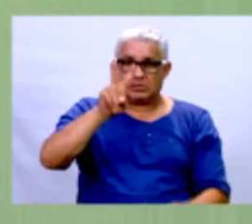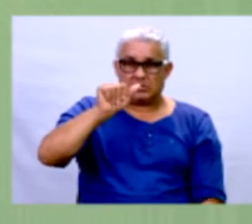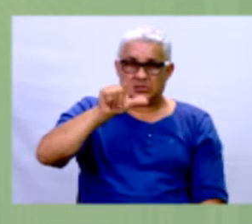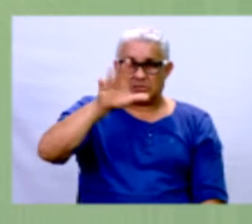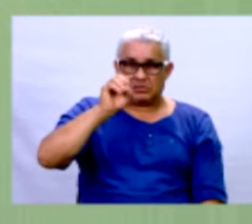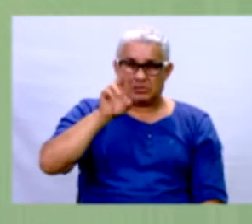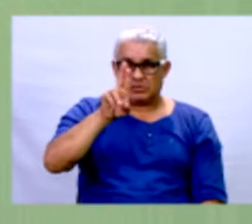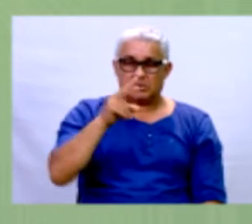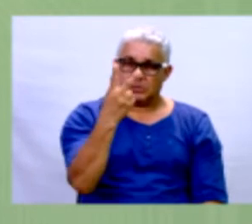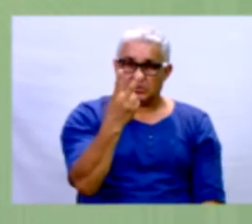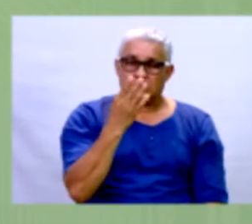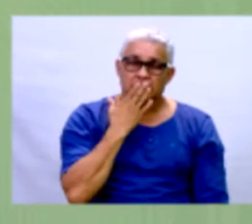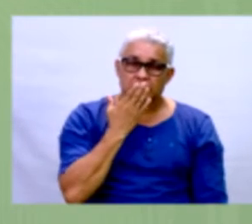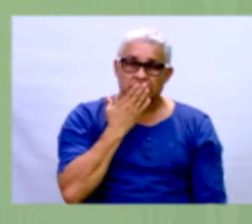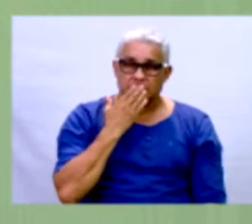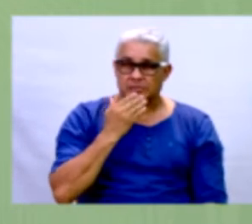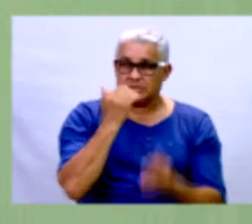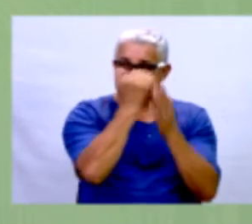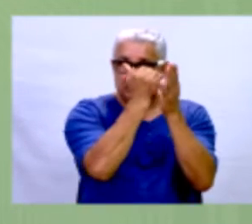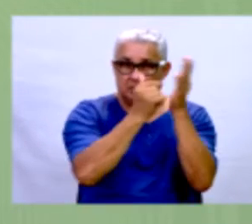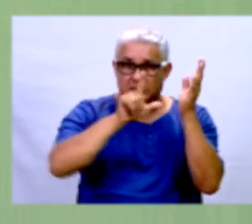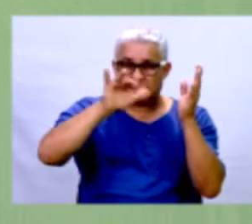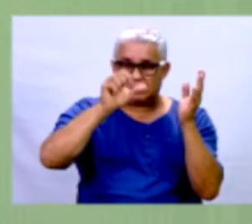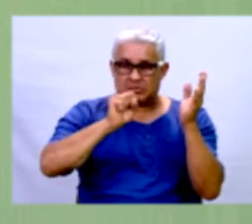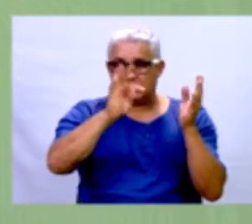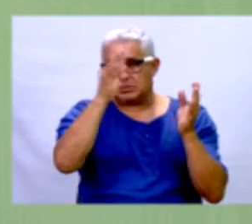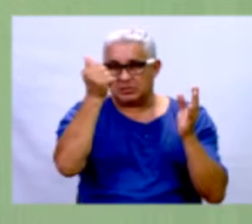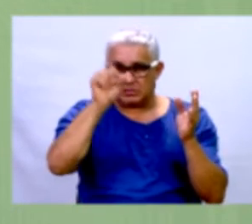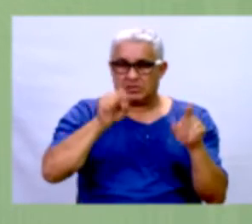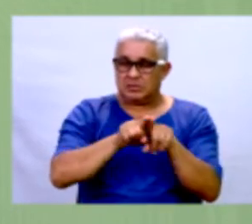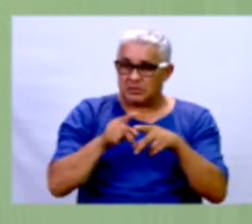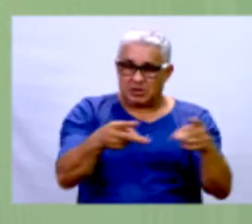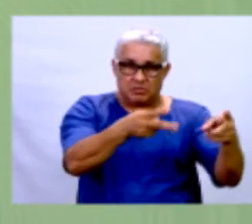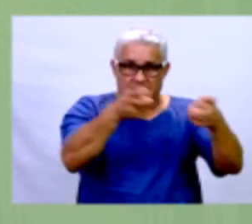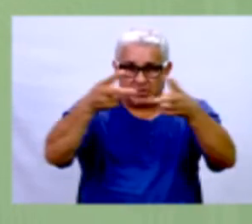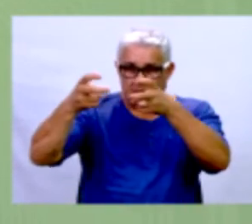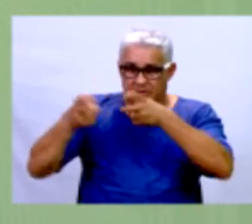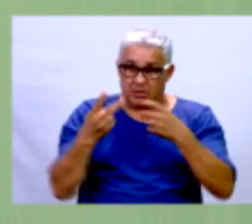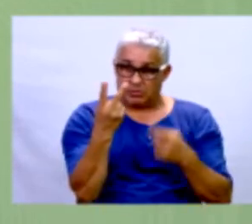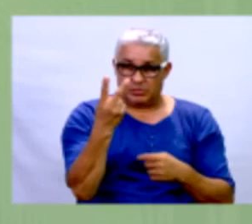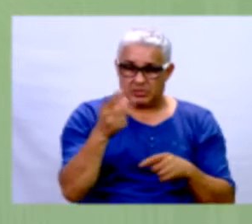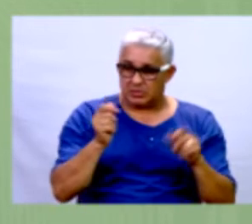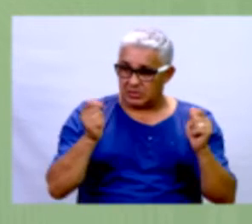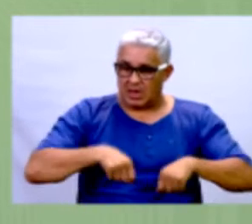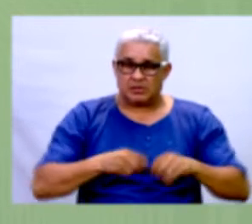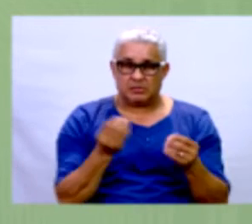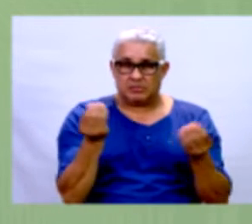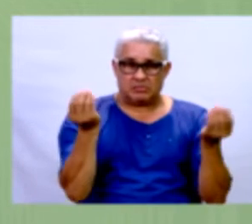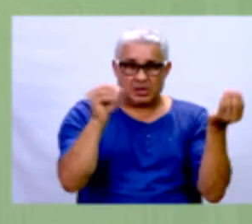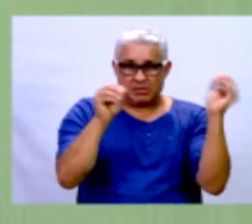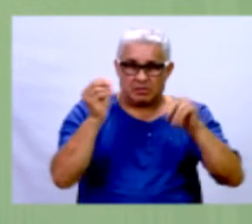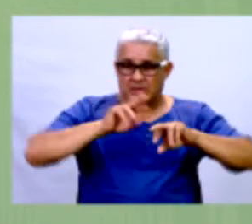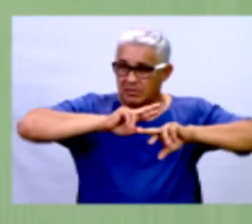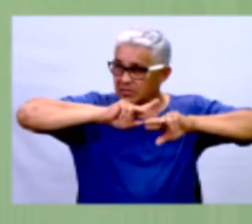esses dois tipos de listas, né? Que são as listas identificadas, em que a gente pode aninhar